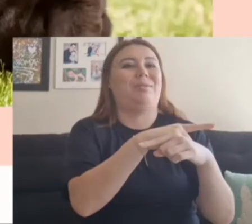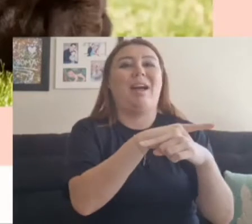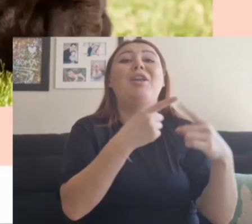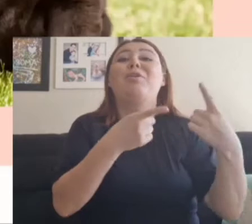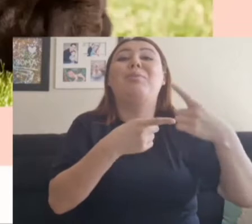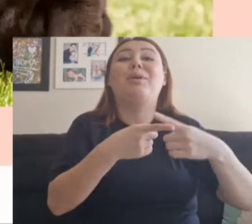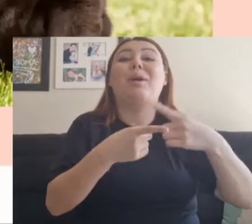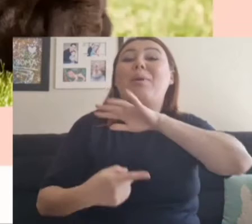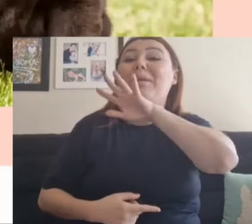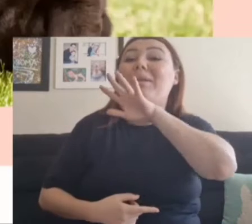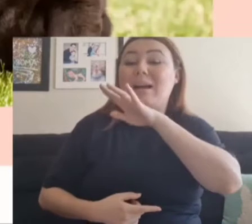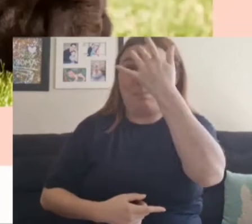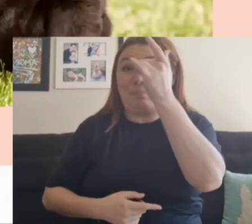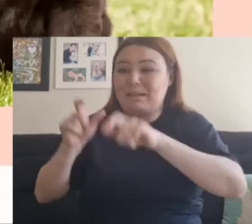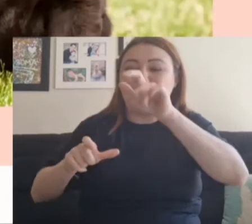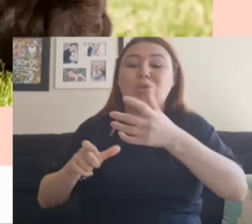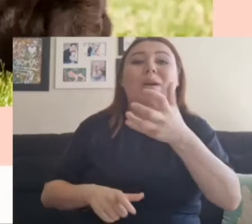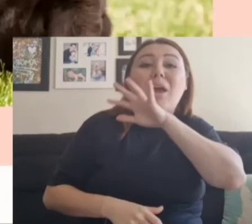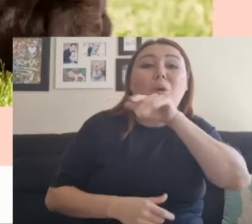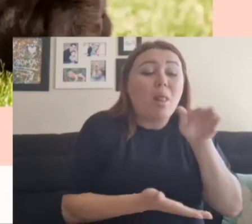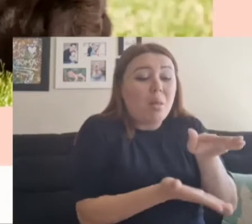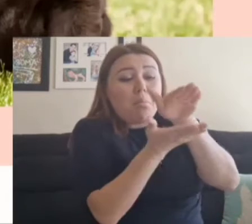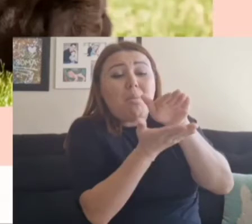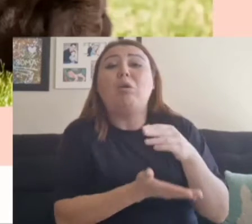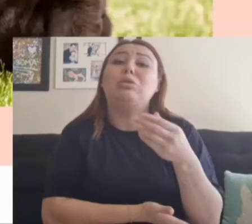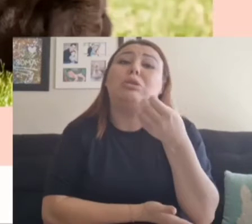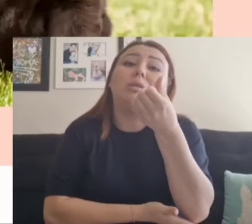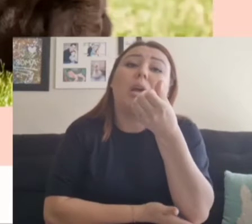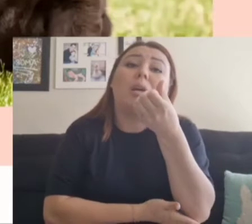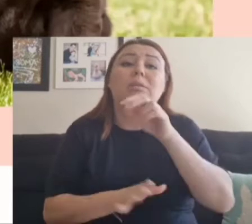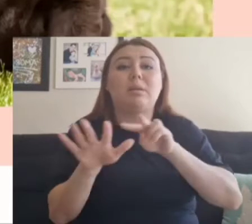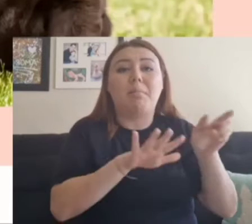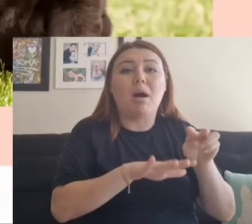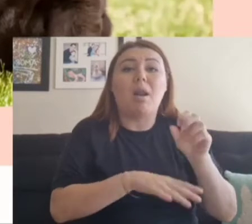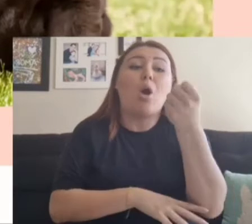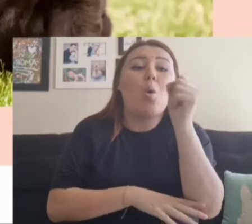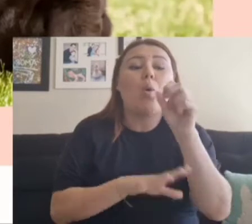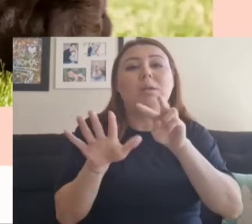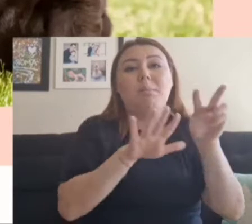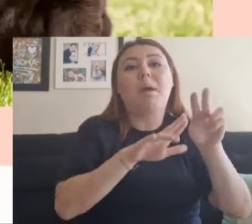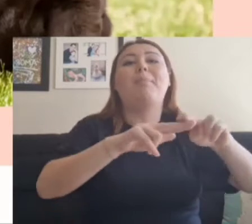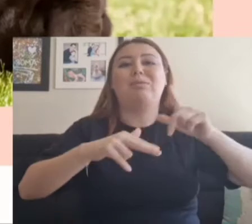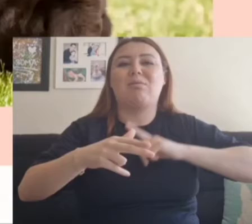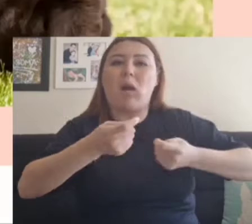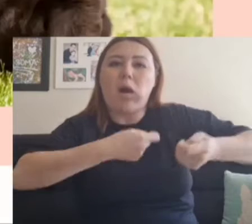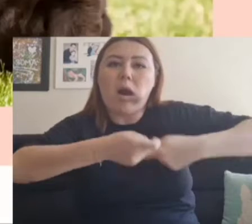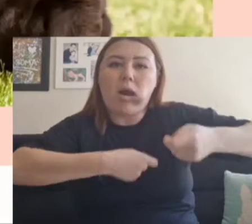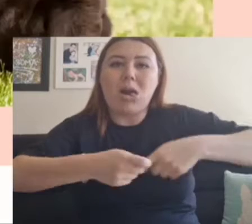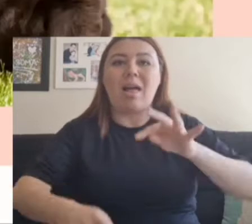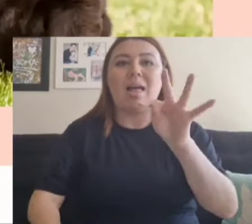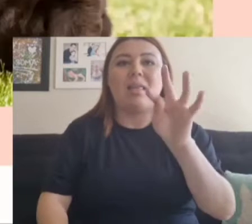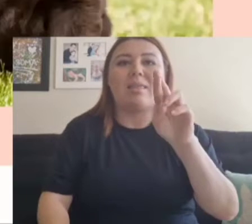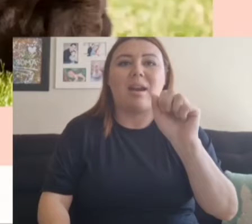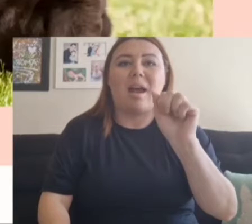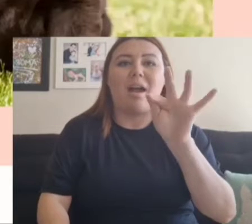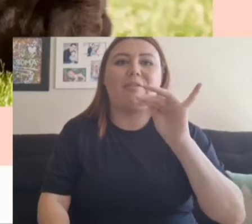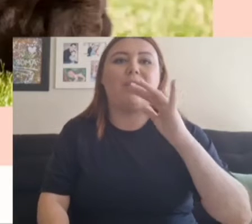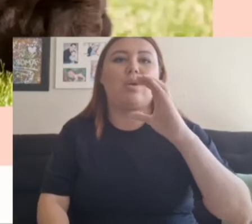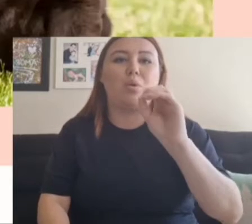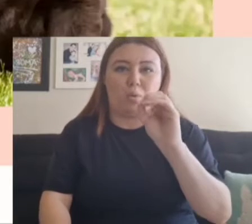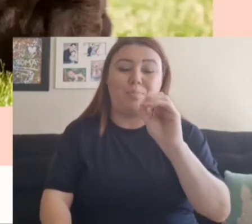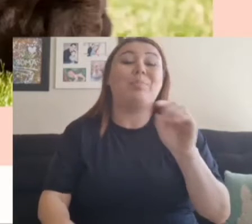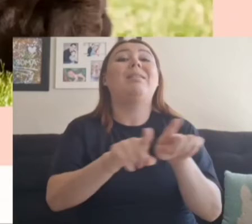Elas pedem animais com 6, 8 semanas, então por isso que acontece o tráfico. A separação da mãe dos irmãos muito cedo também